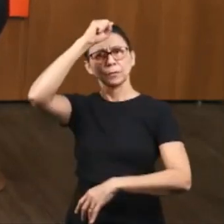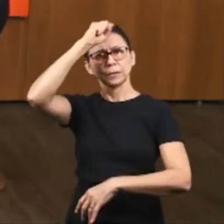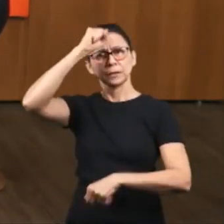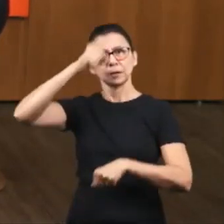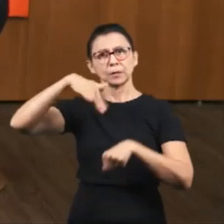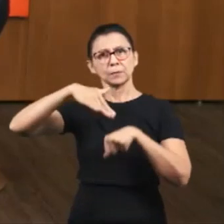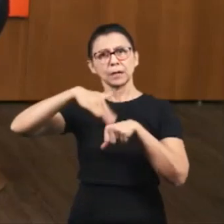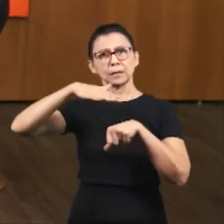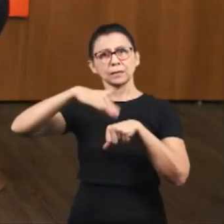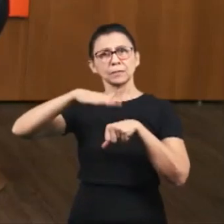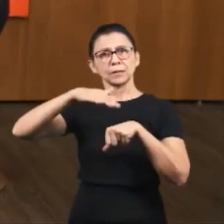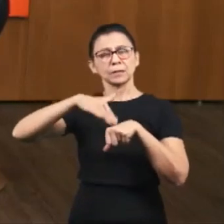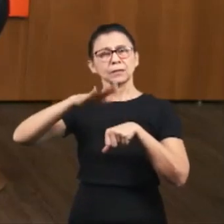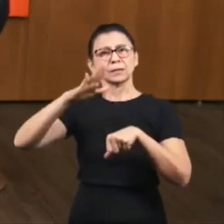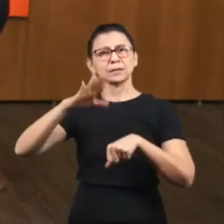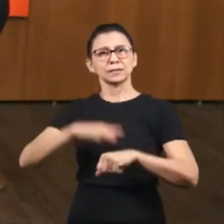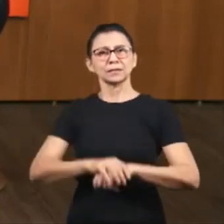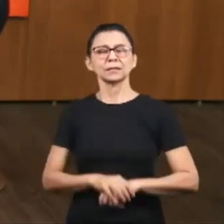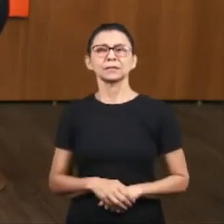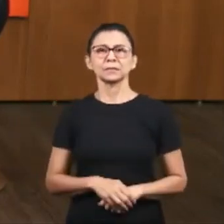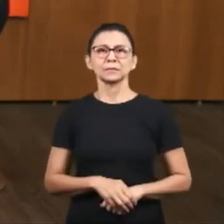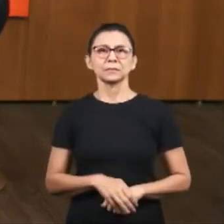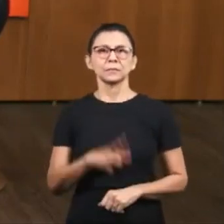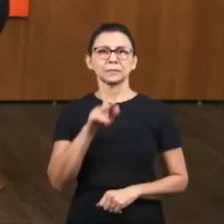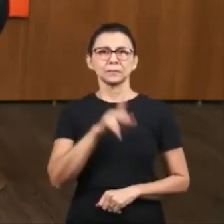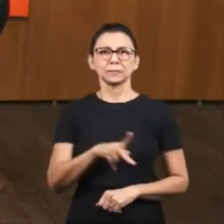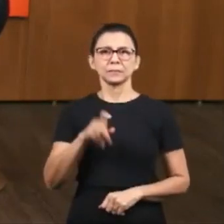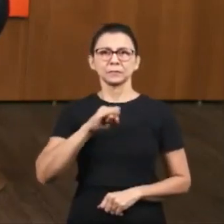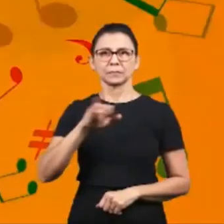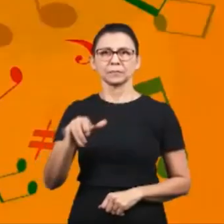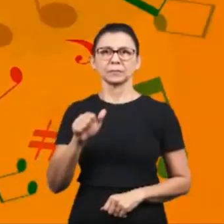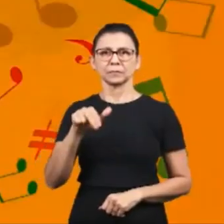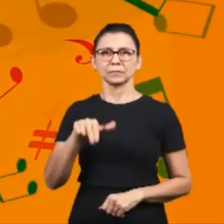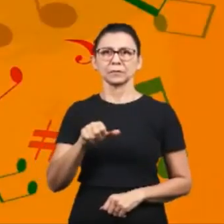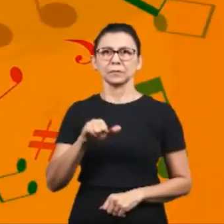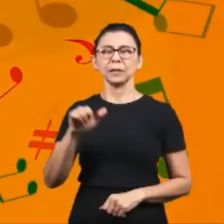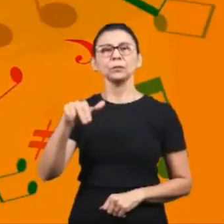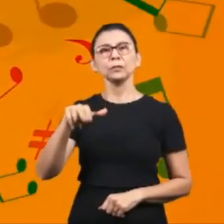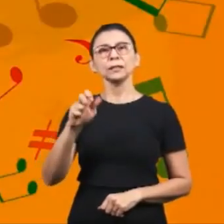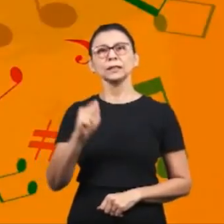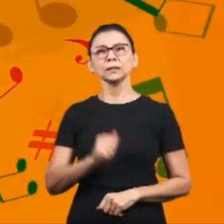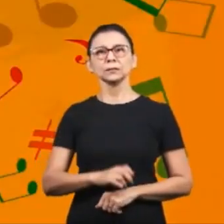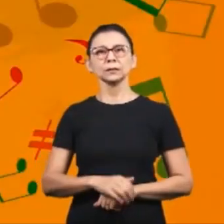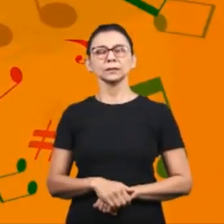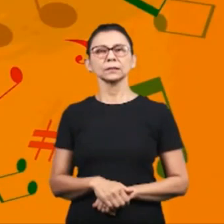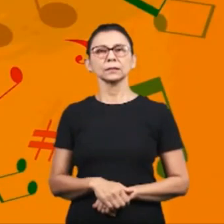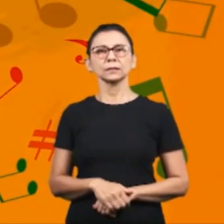aprender um pouco mais com a professora Janaína Zumac.